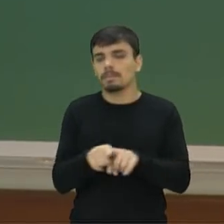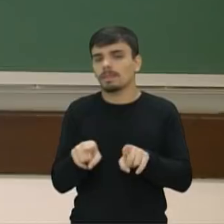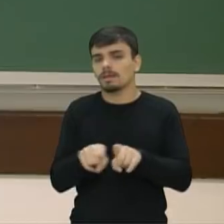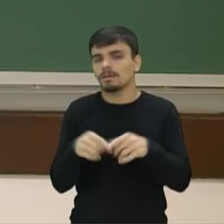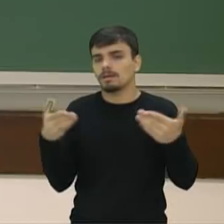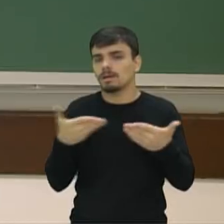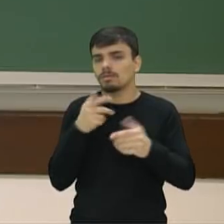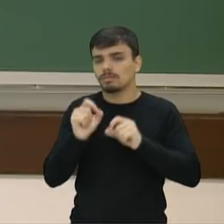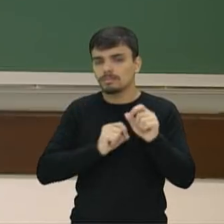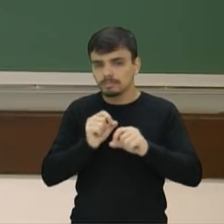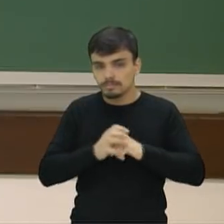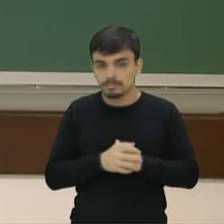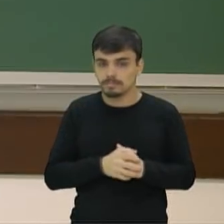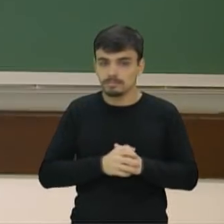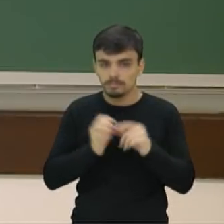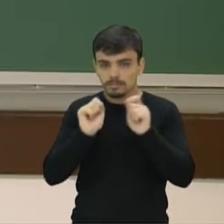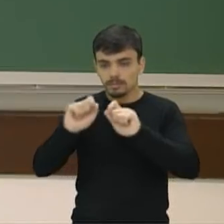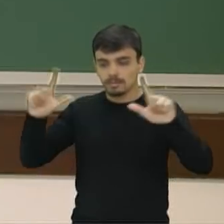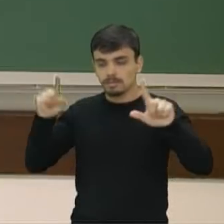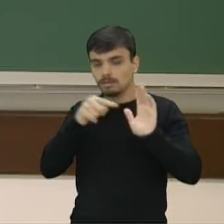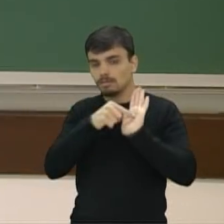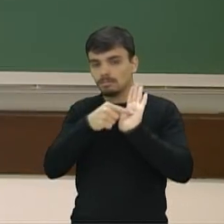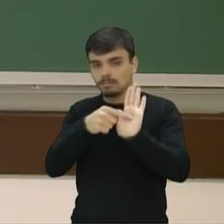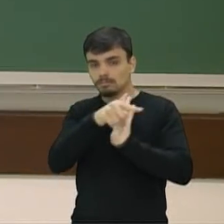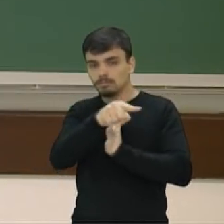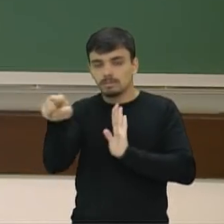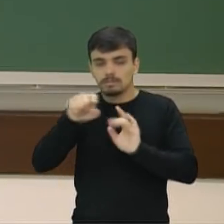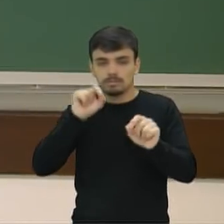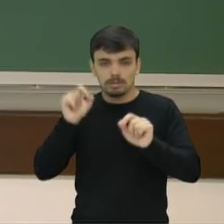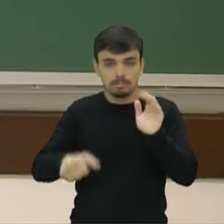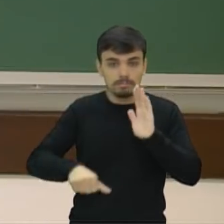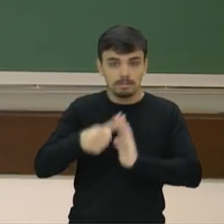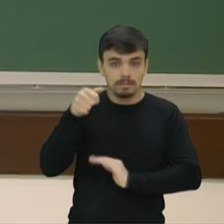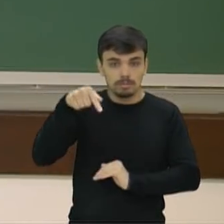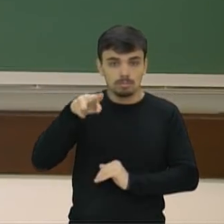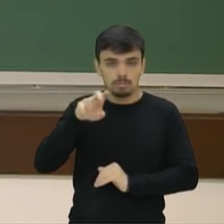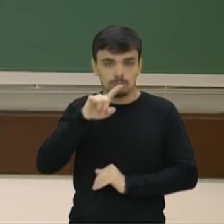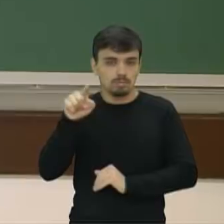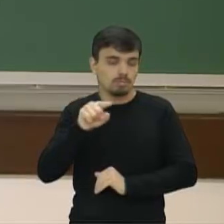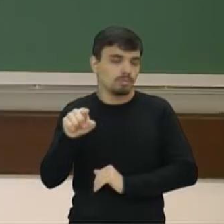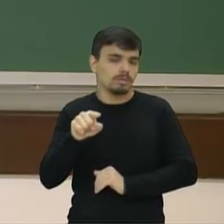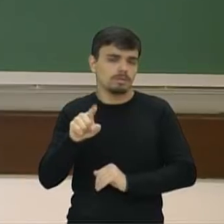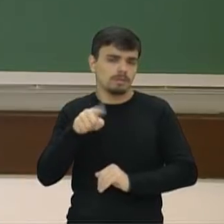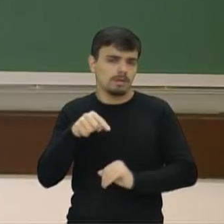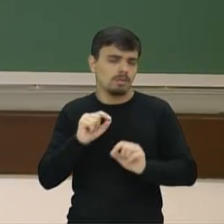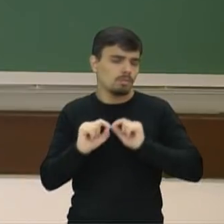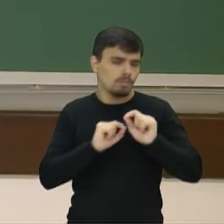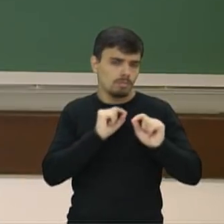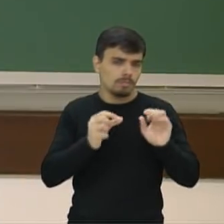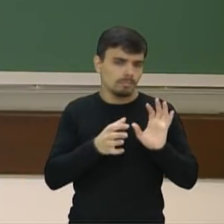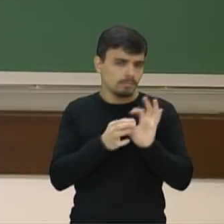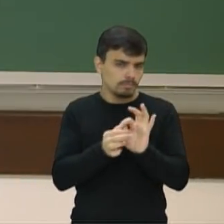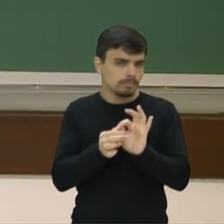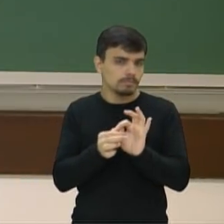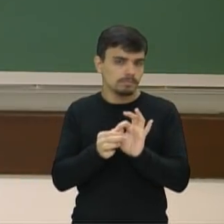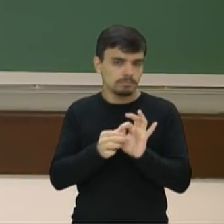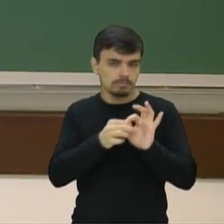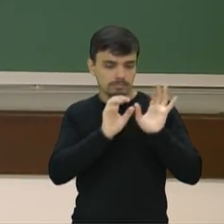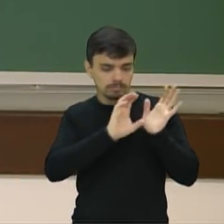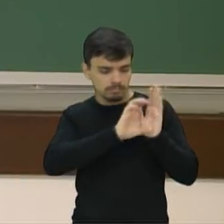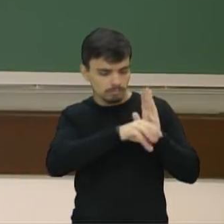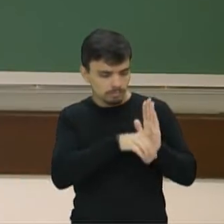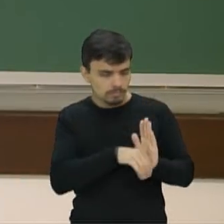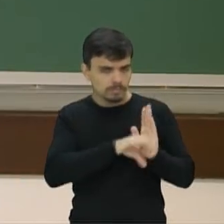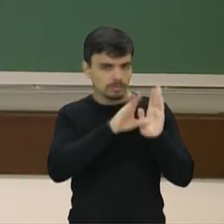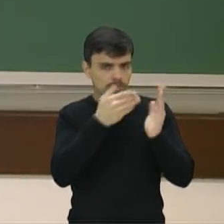agora, aqui na tela vai aparecer para você o nosso primeiro quiz que vai sintetizar um pouquinho desses conceitos